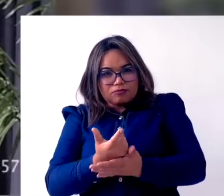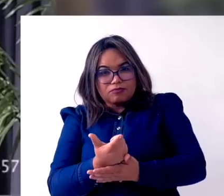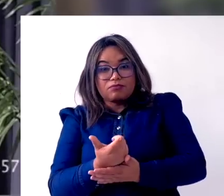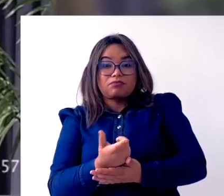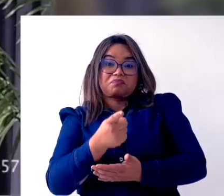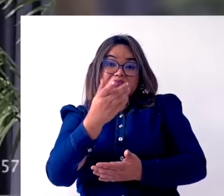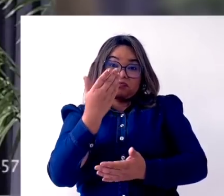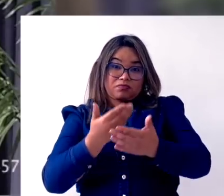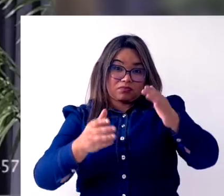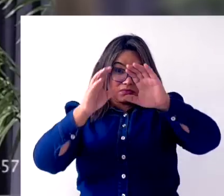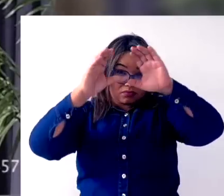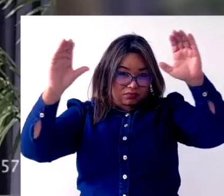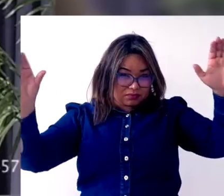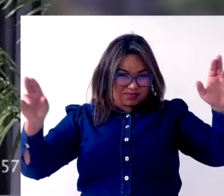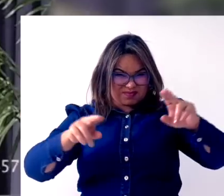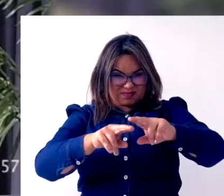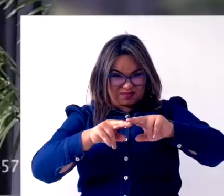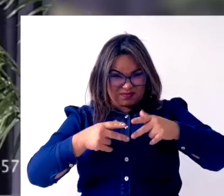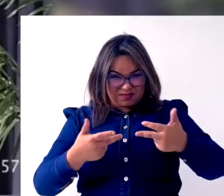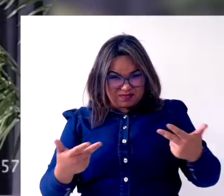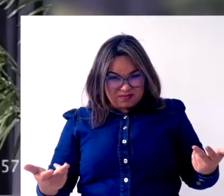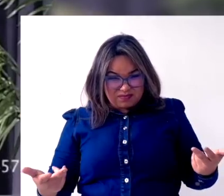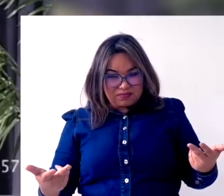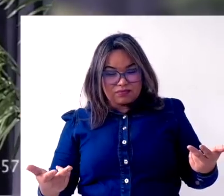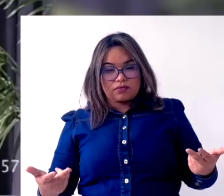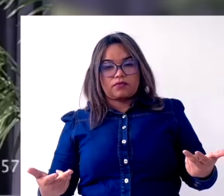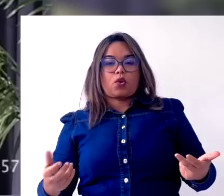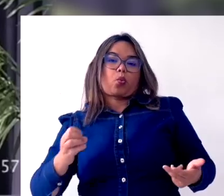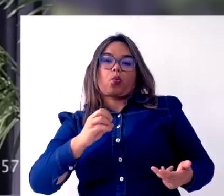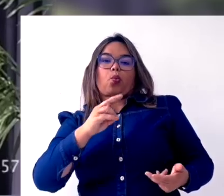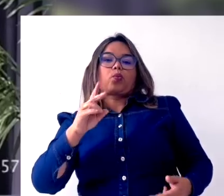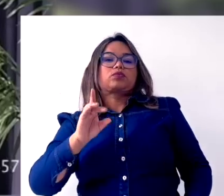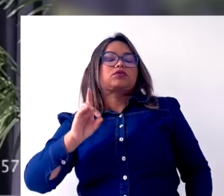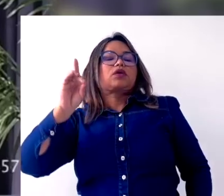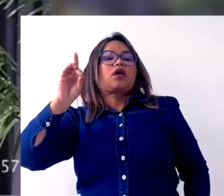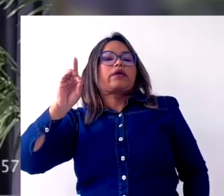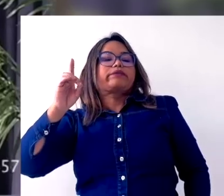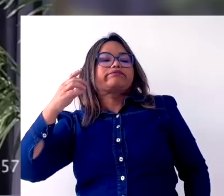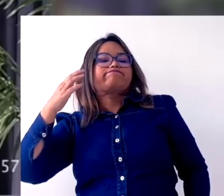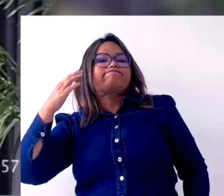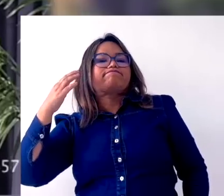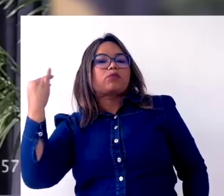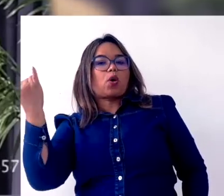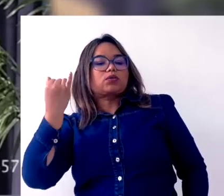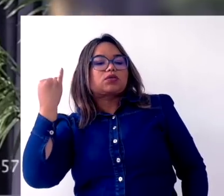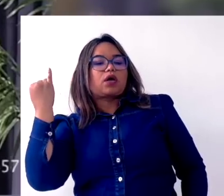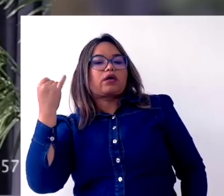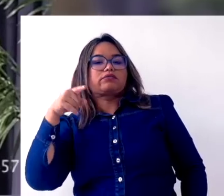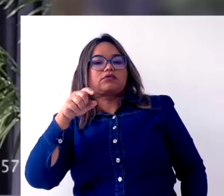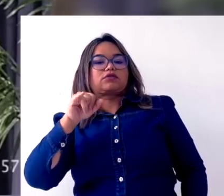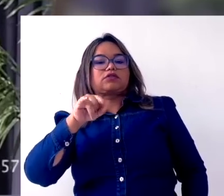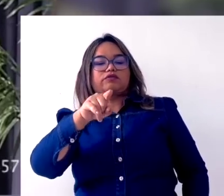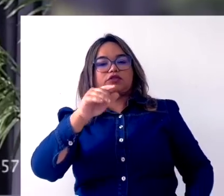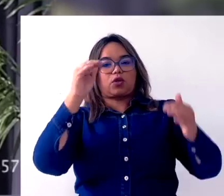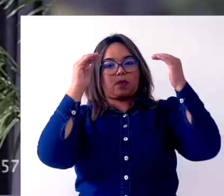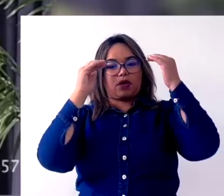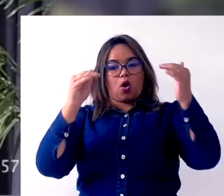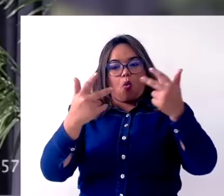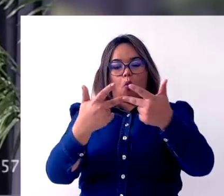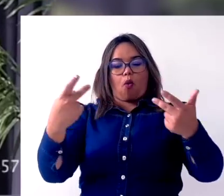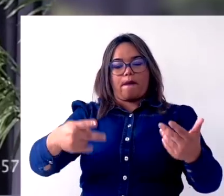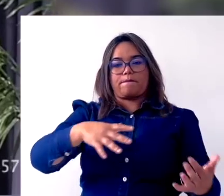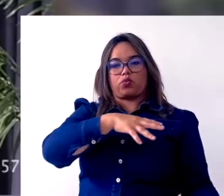disso? Ou será que Deus se preocupa se você está obedecendo a um poder terreno contrário à sua